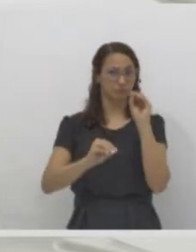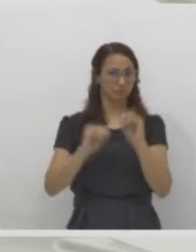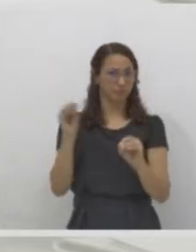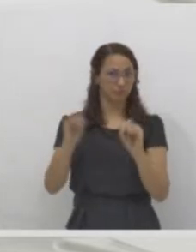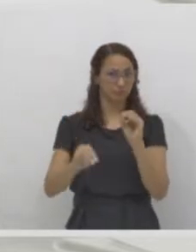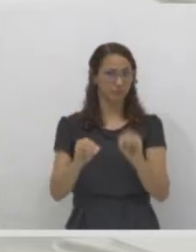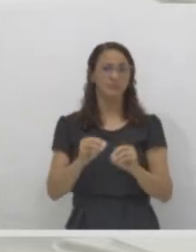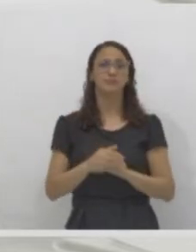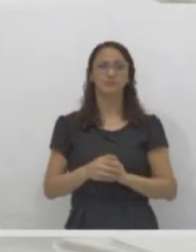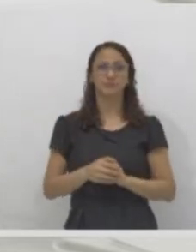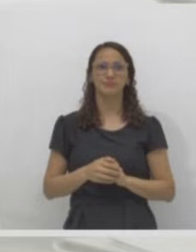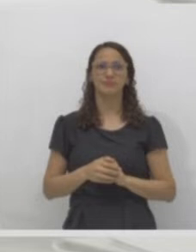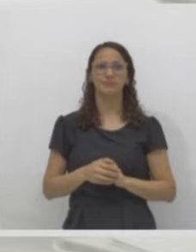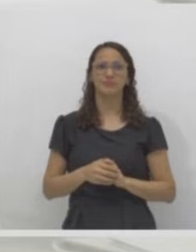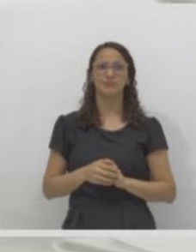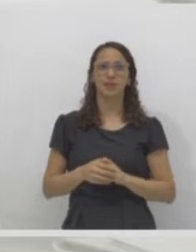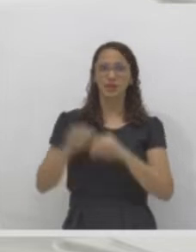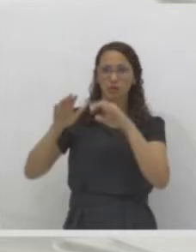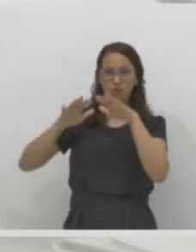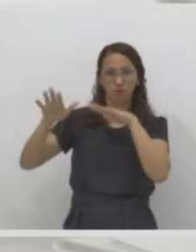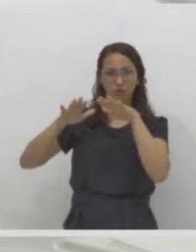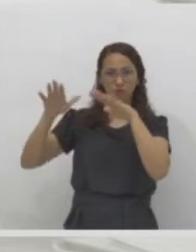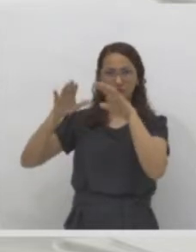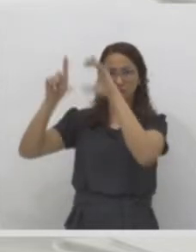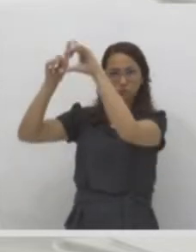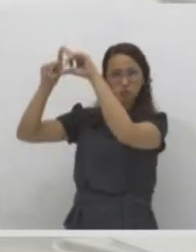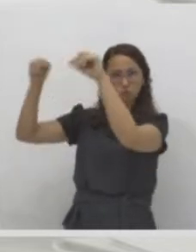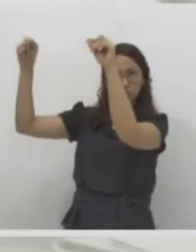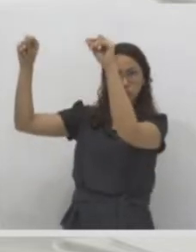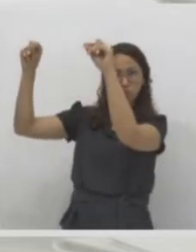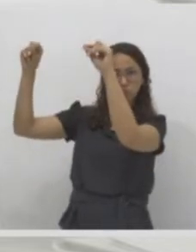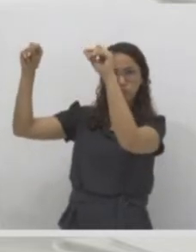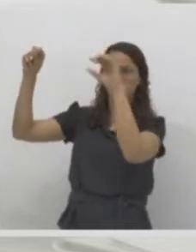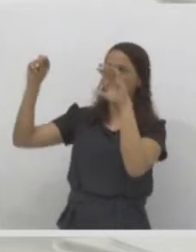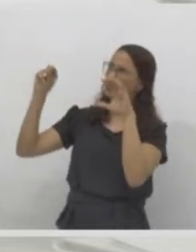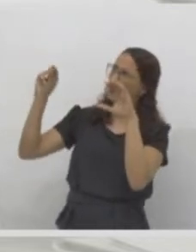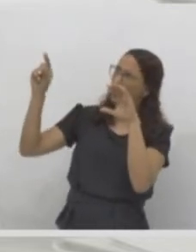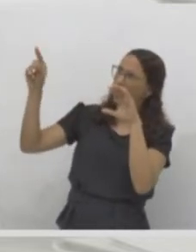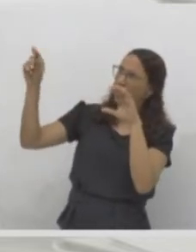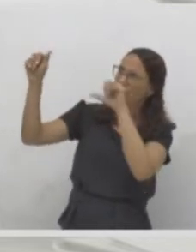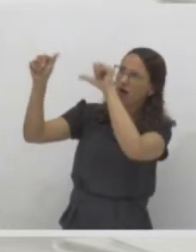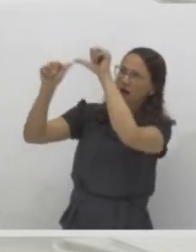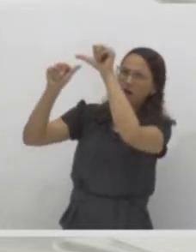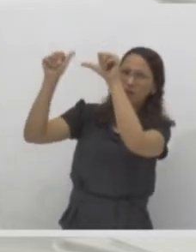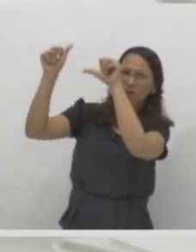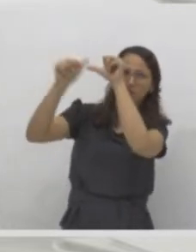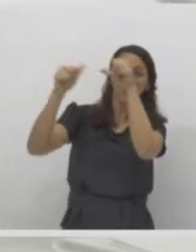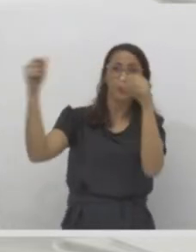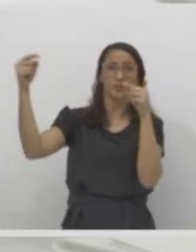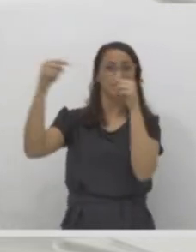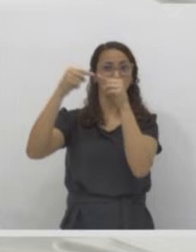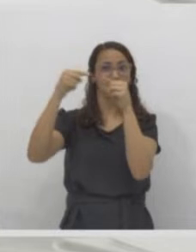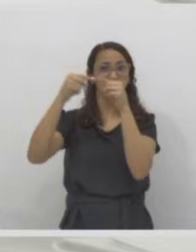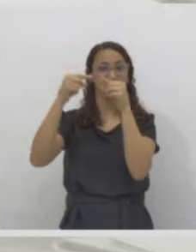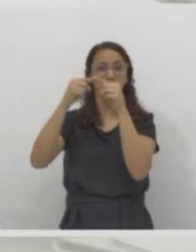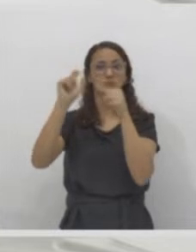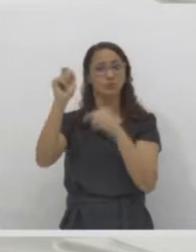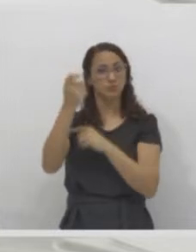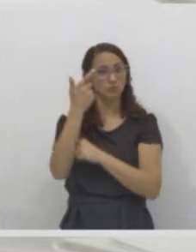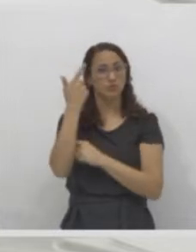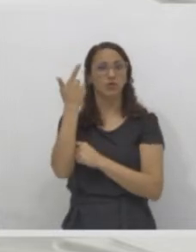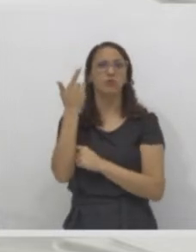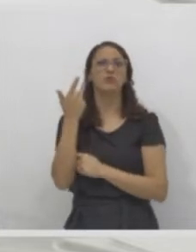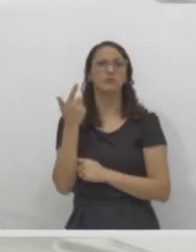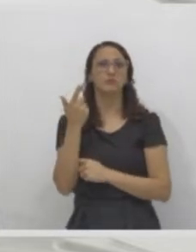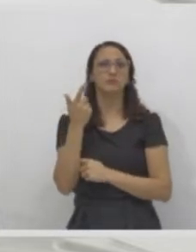Com o movimento, a Lua muda de posição em relação ao Sol. E essa posição que ela muda